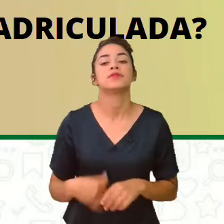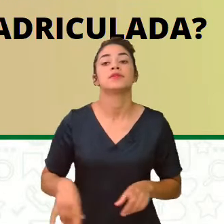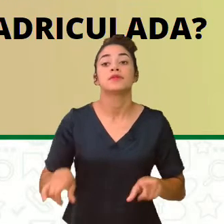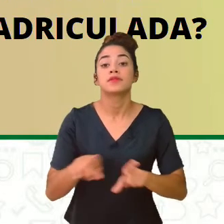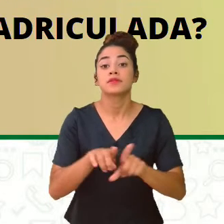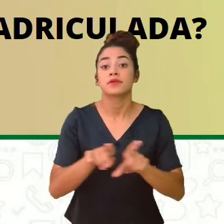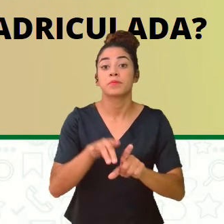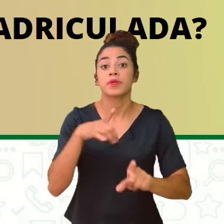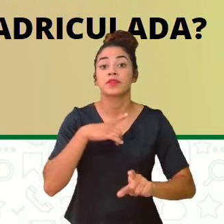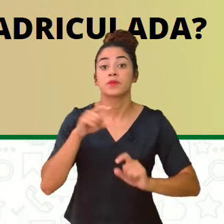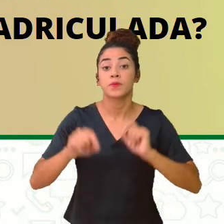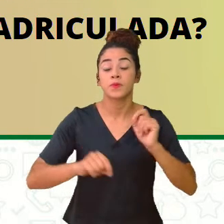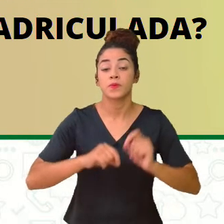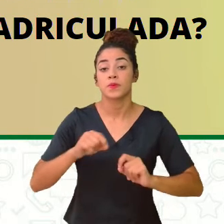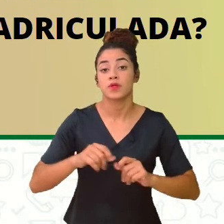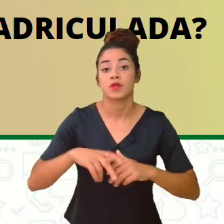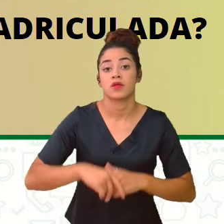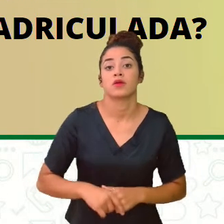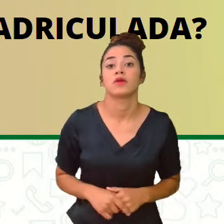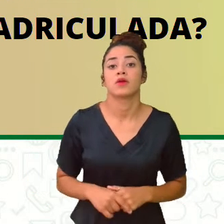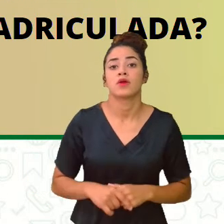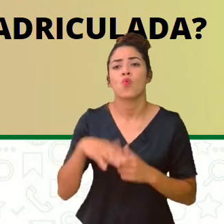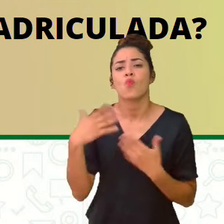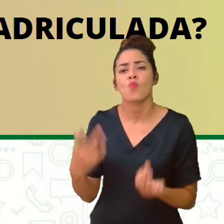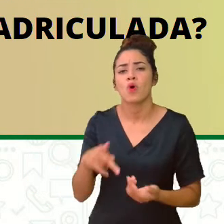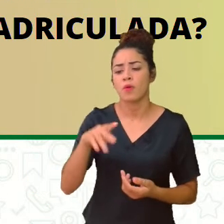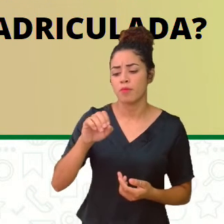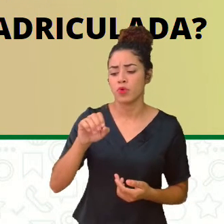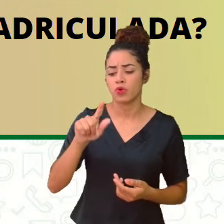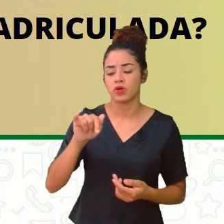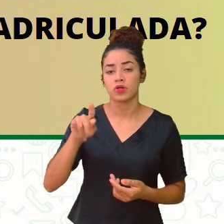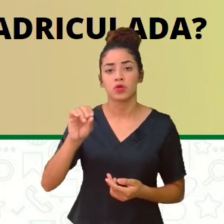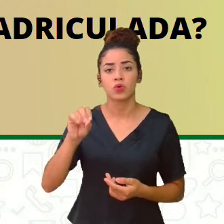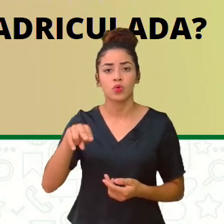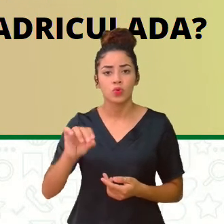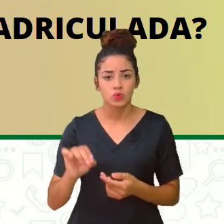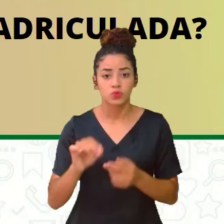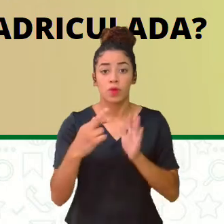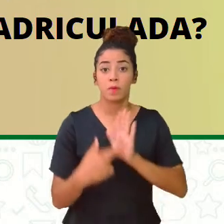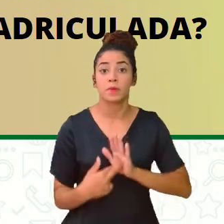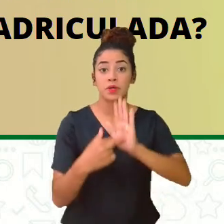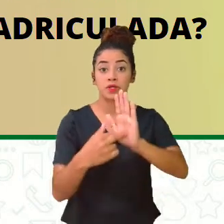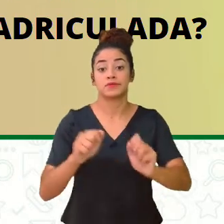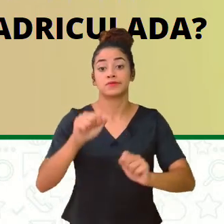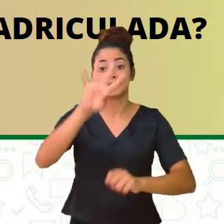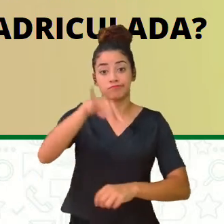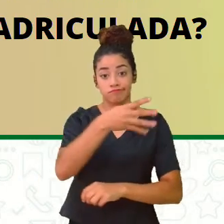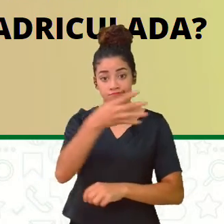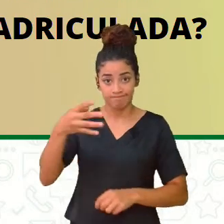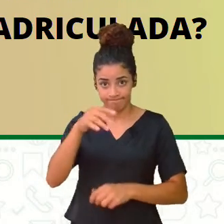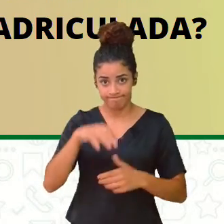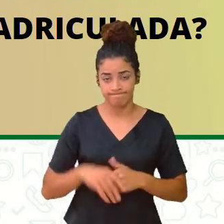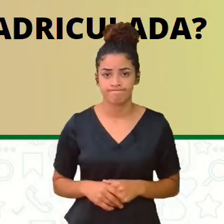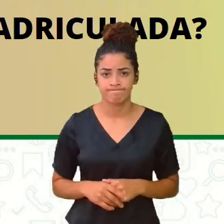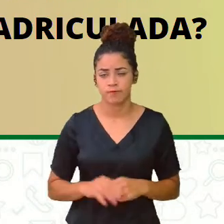tenho, quais são os polígonos representados na malha quadriculada? E aí, vocês